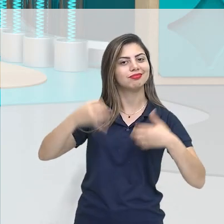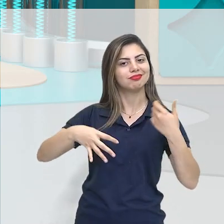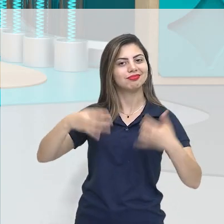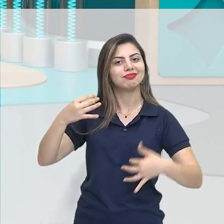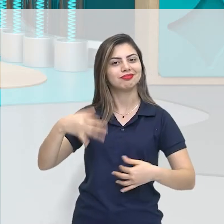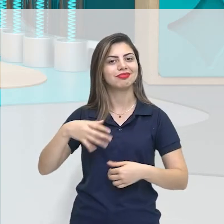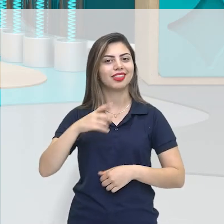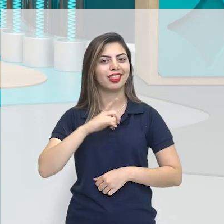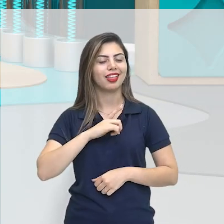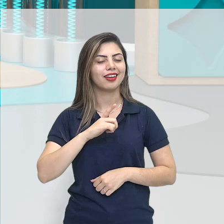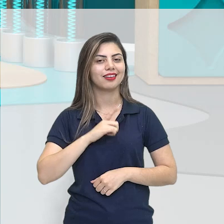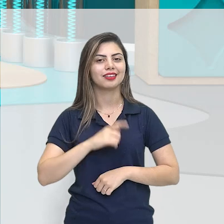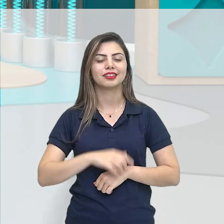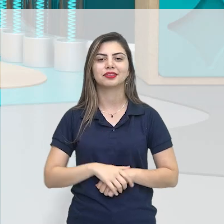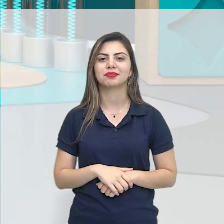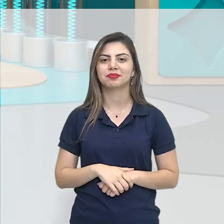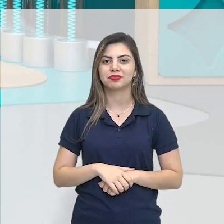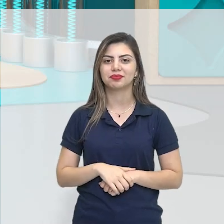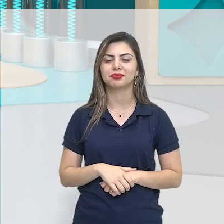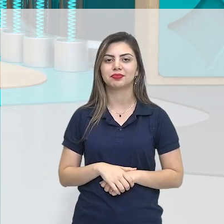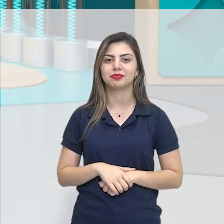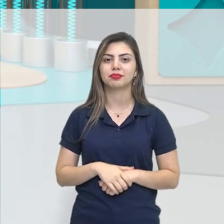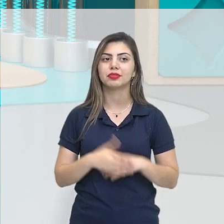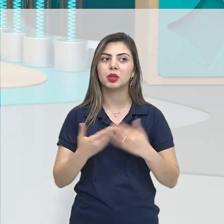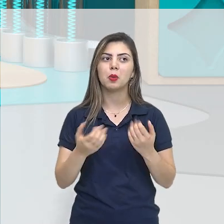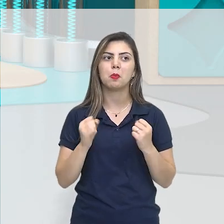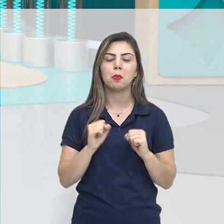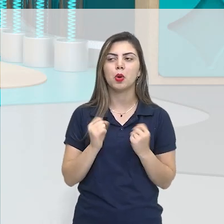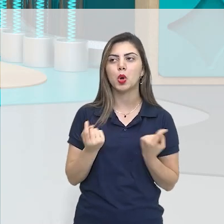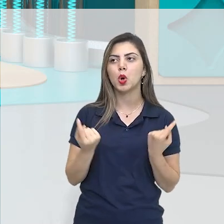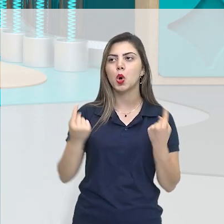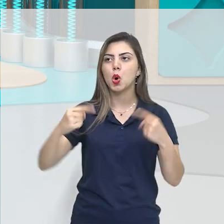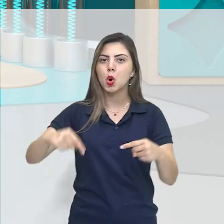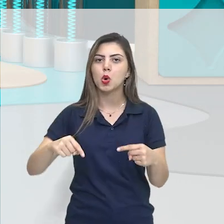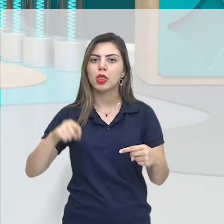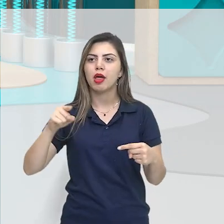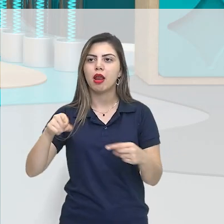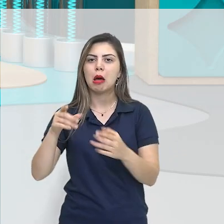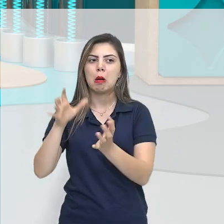ali, né, lutar contra monstros,